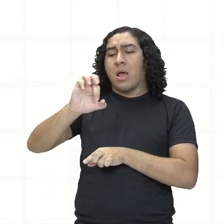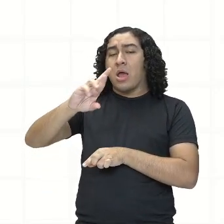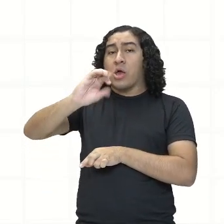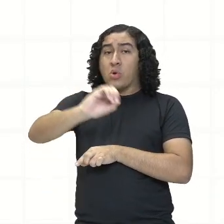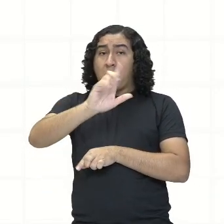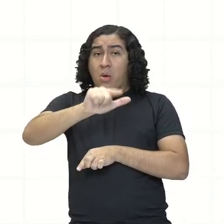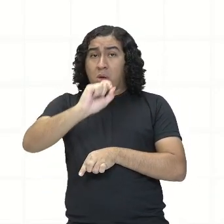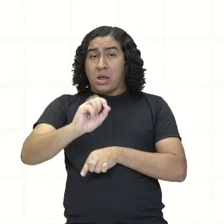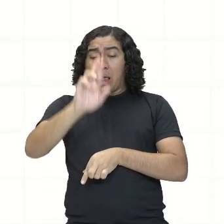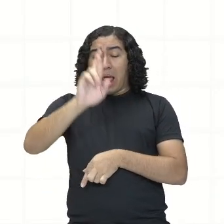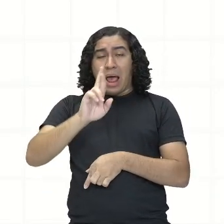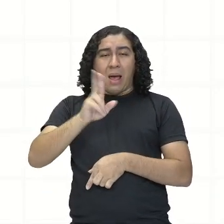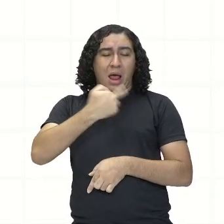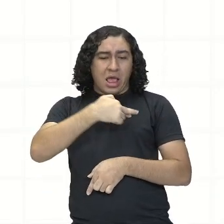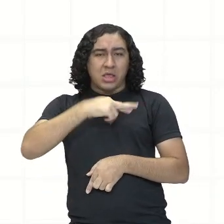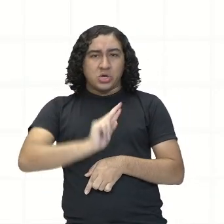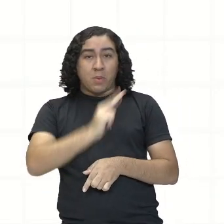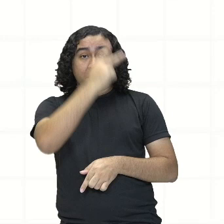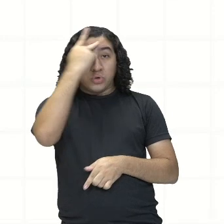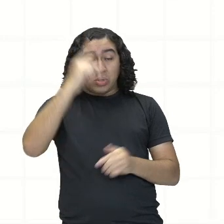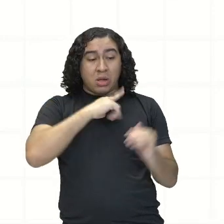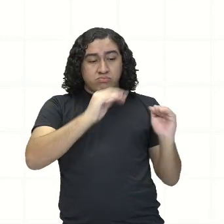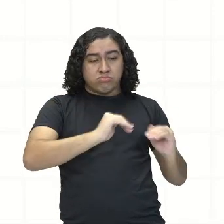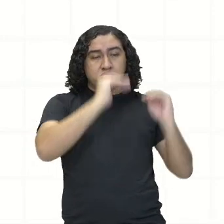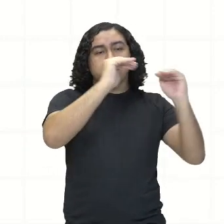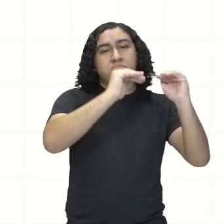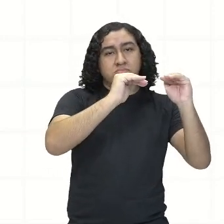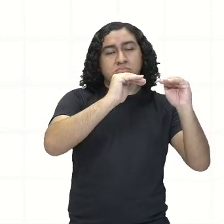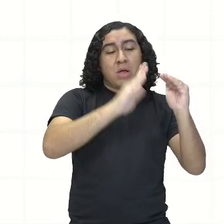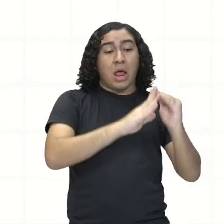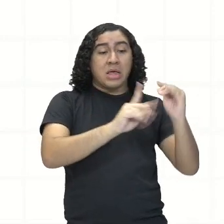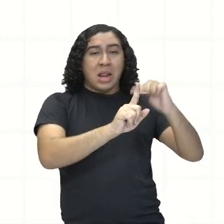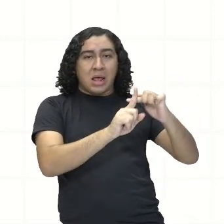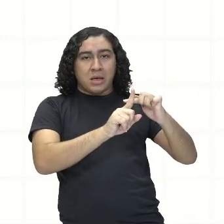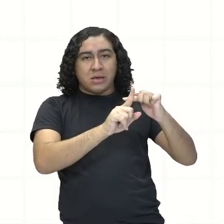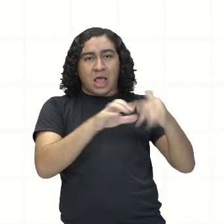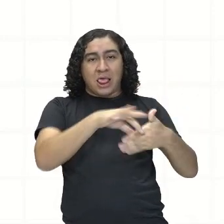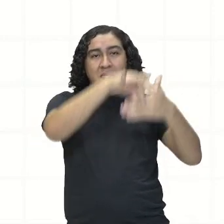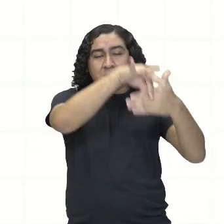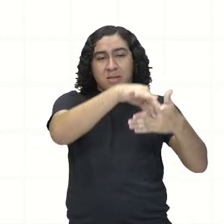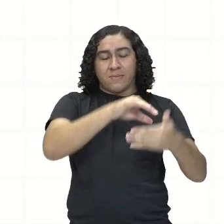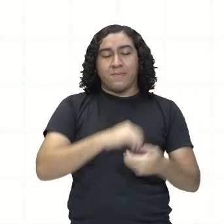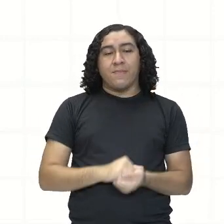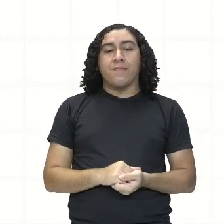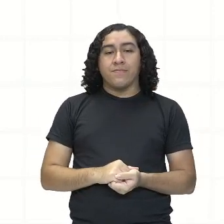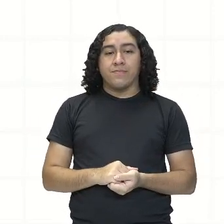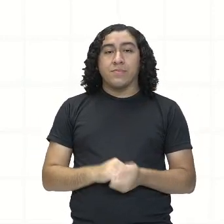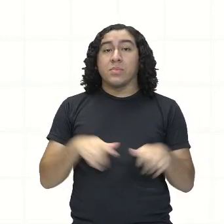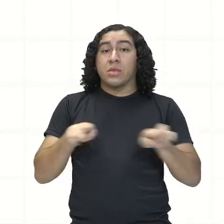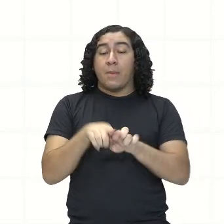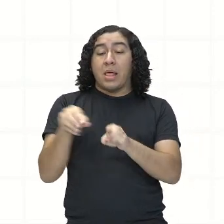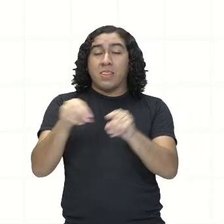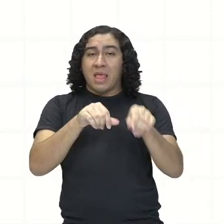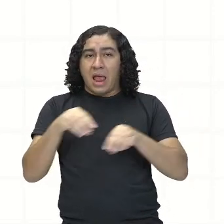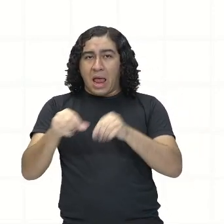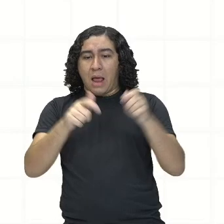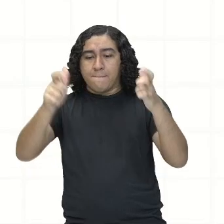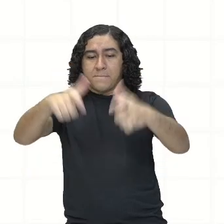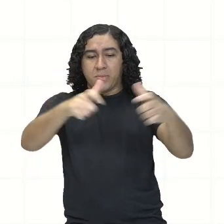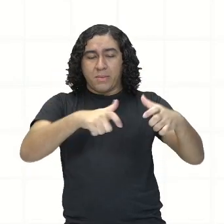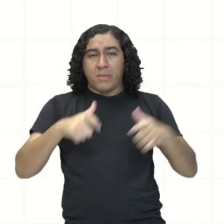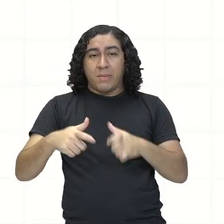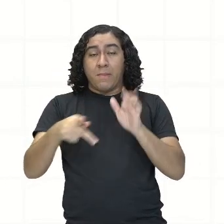aquelas pessoas que estão à frente da igreja, certo? Concentração de terras pela Igreja